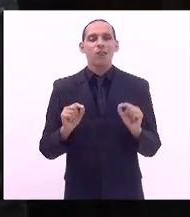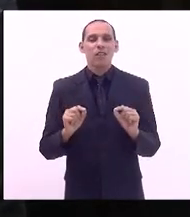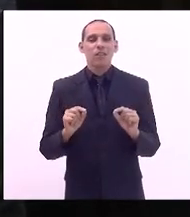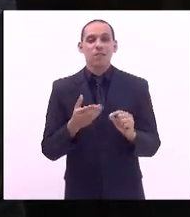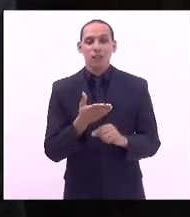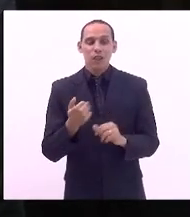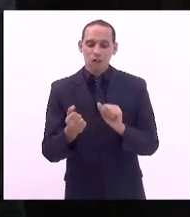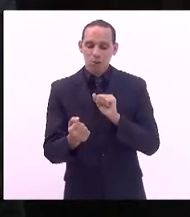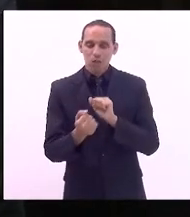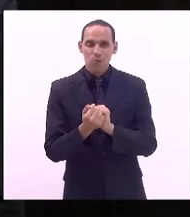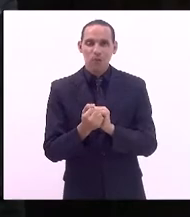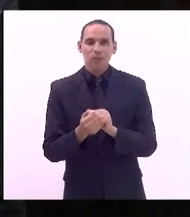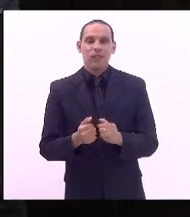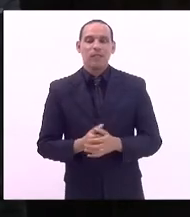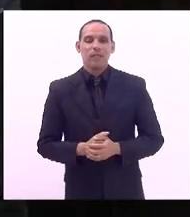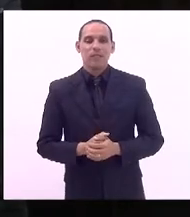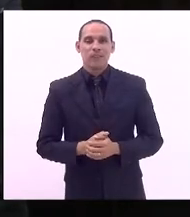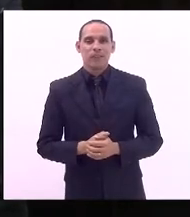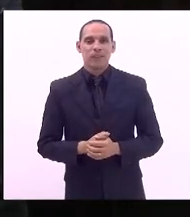aqui conosco